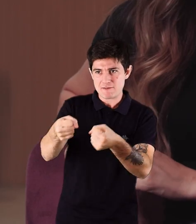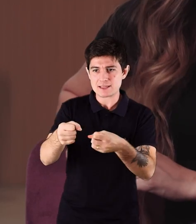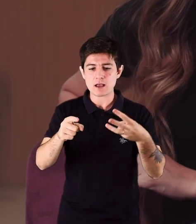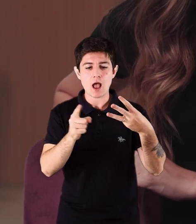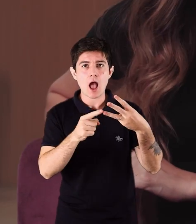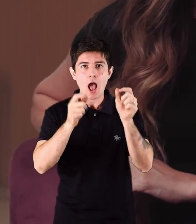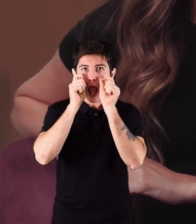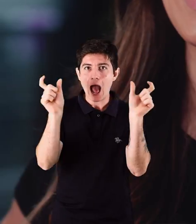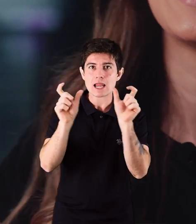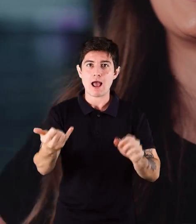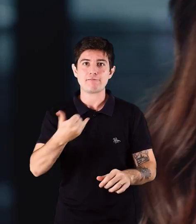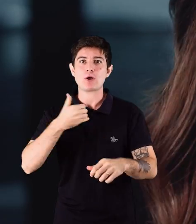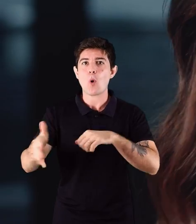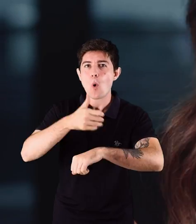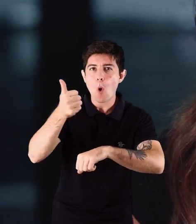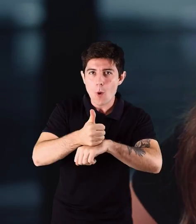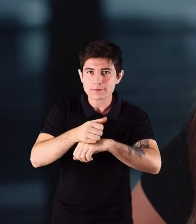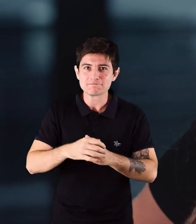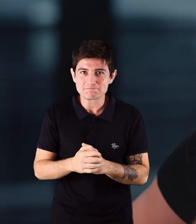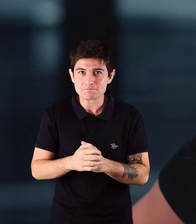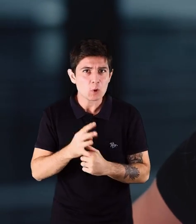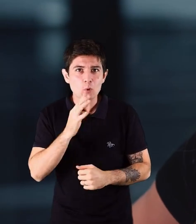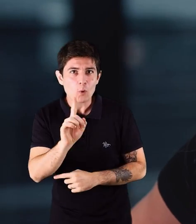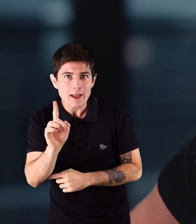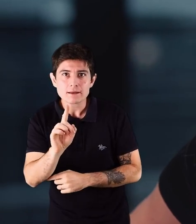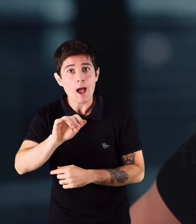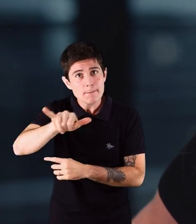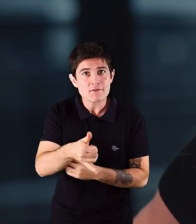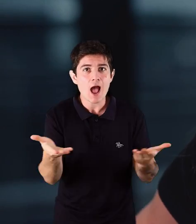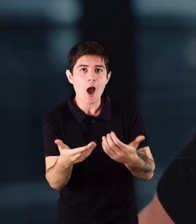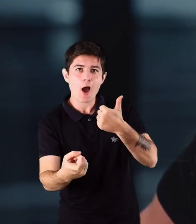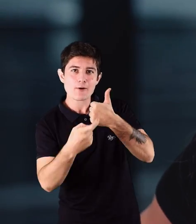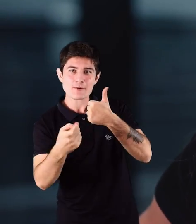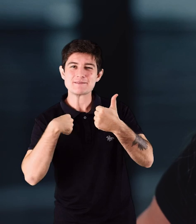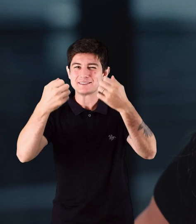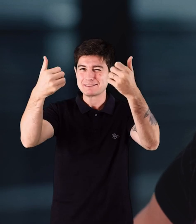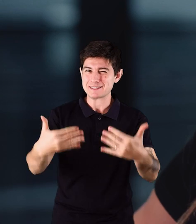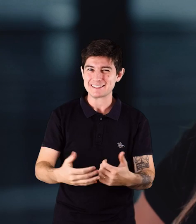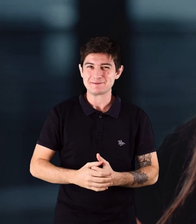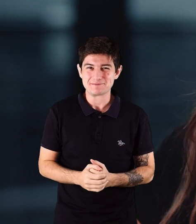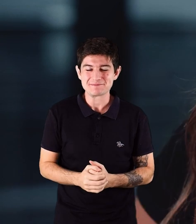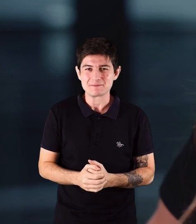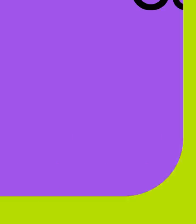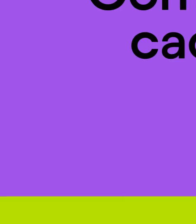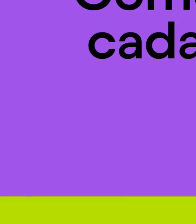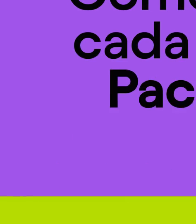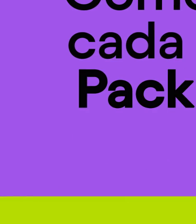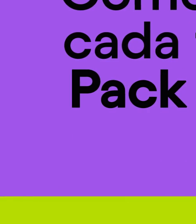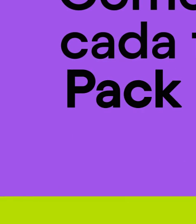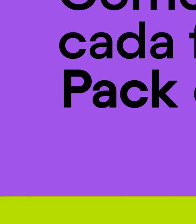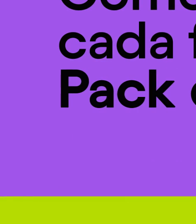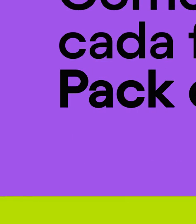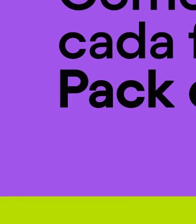o alerta de golpe. Legal, né? Se você não conhecia isso antes, já deixa seu like aqui embaixo que eu vou te explicar como funciona.